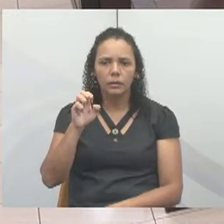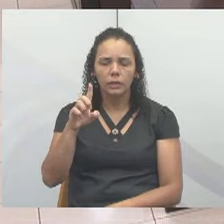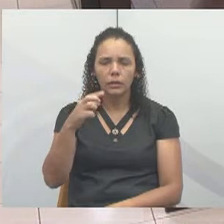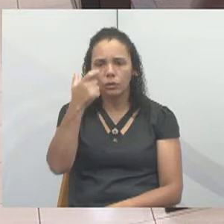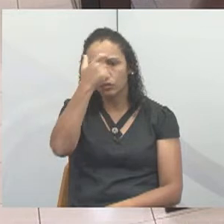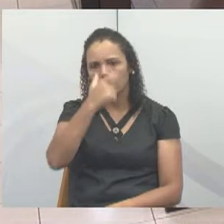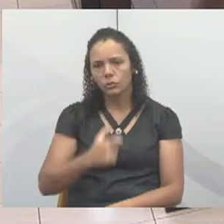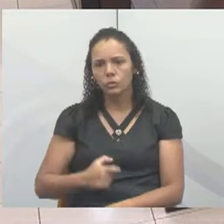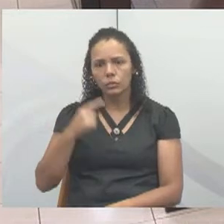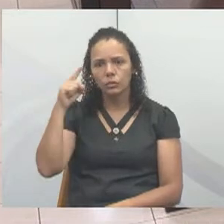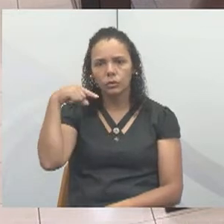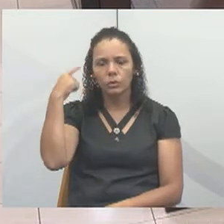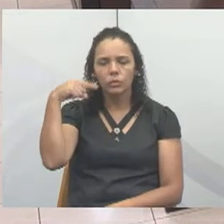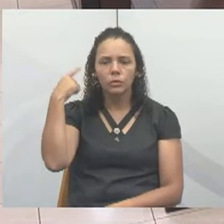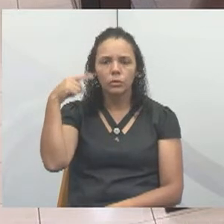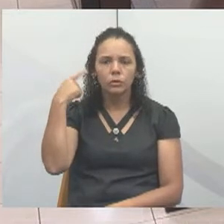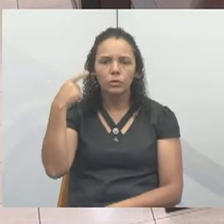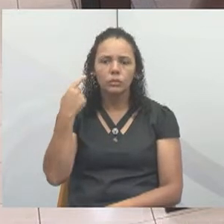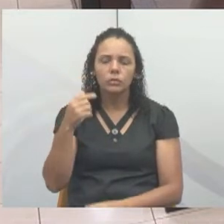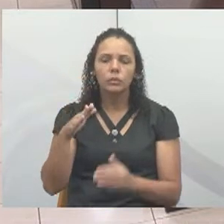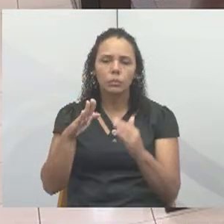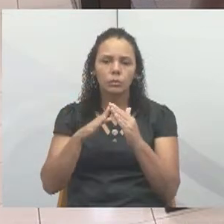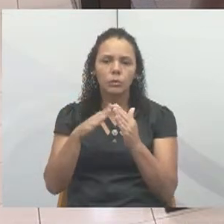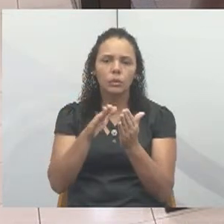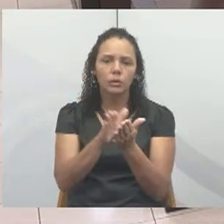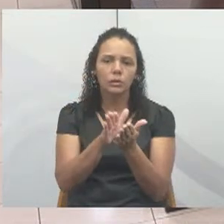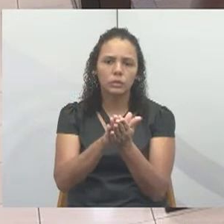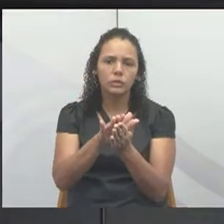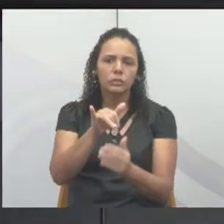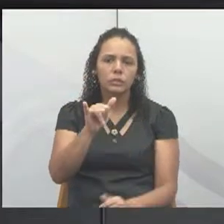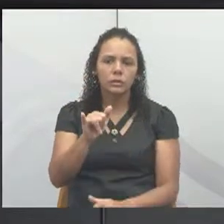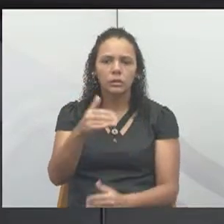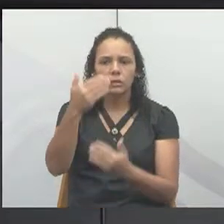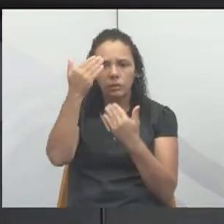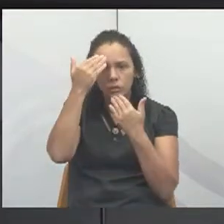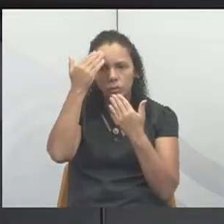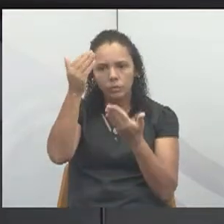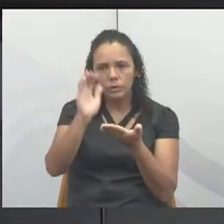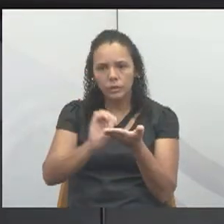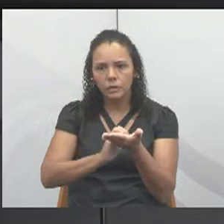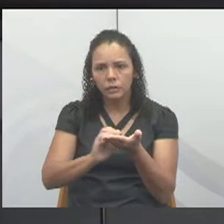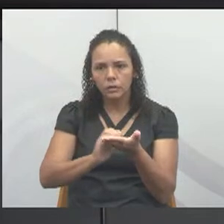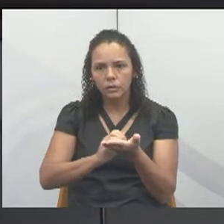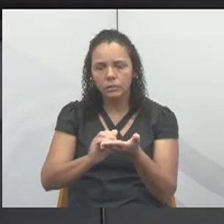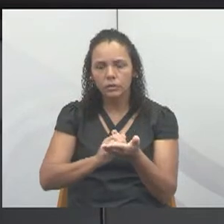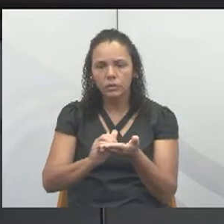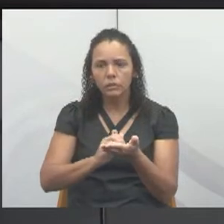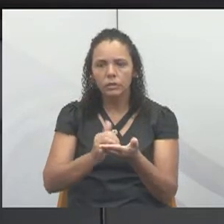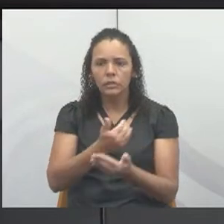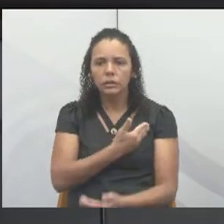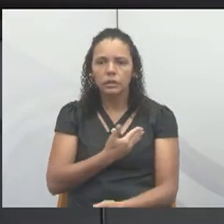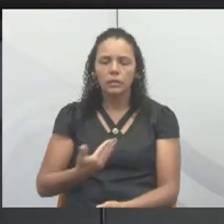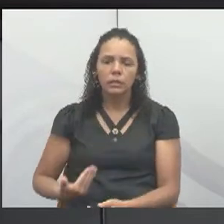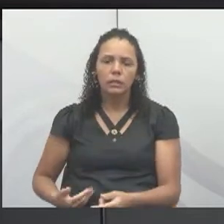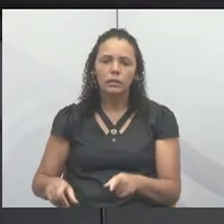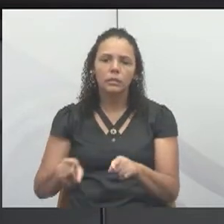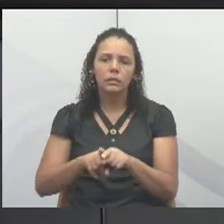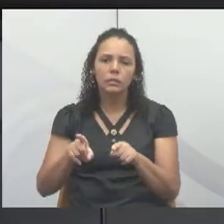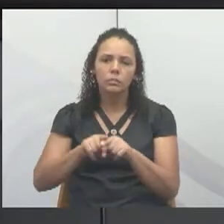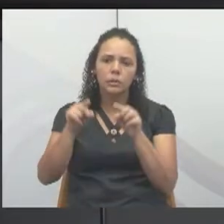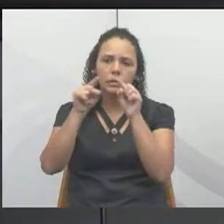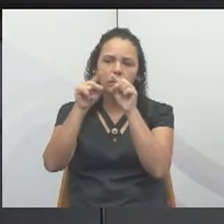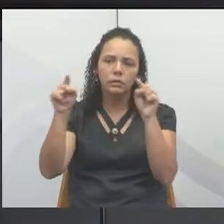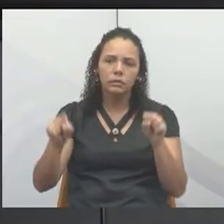advogado e queria, antes de começar a falar, cumprimentar o Celso, agradecer pela presença, agradecer também os servidores da Secretaria